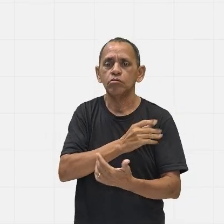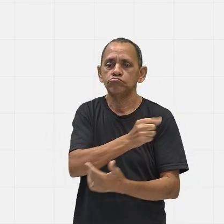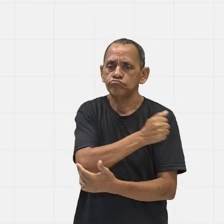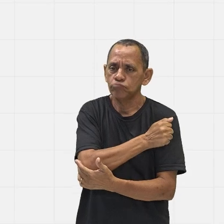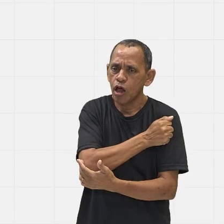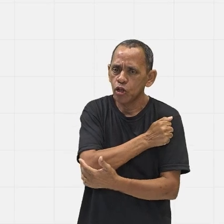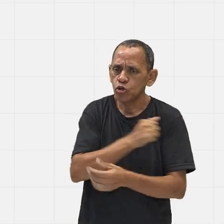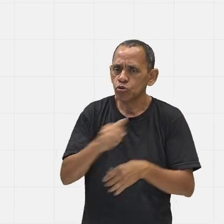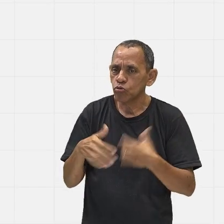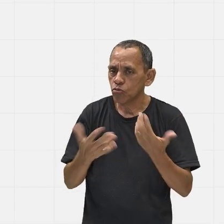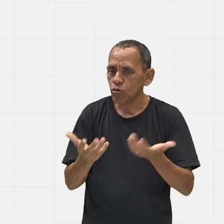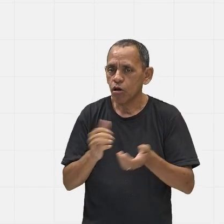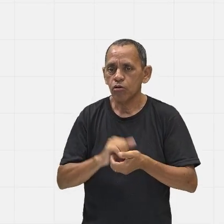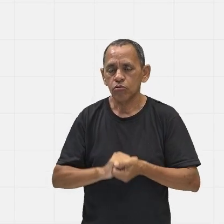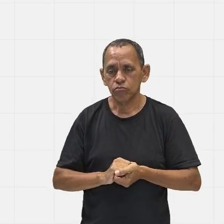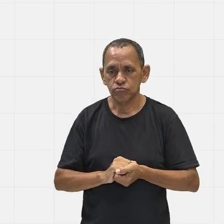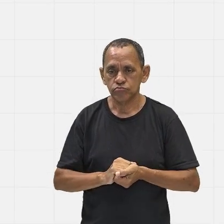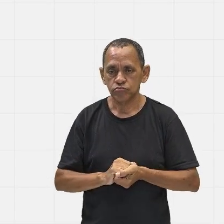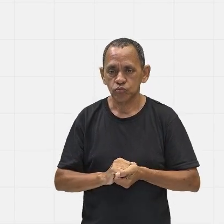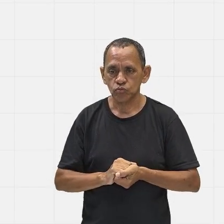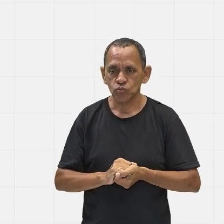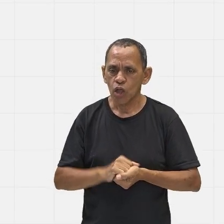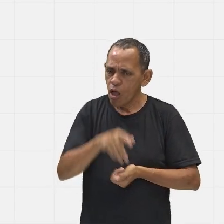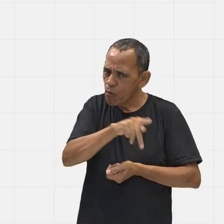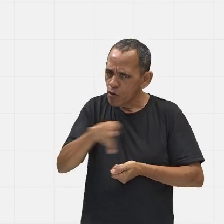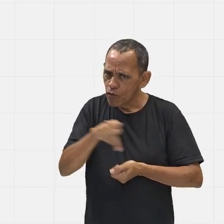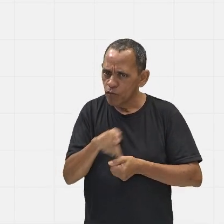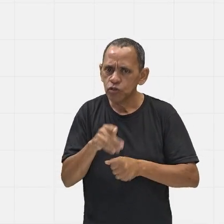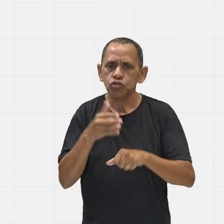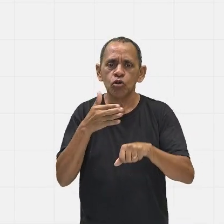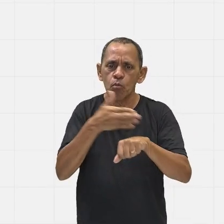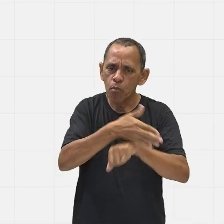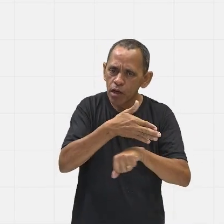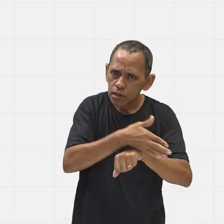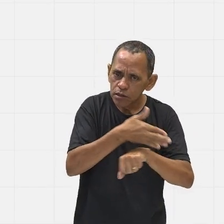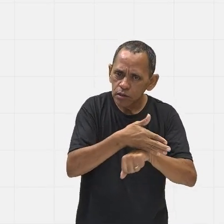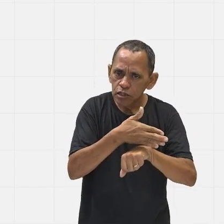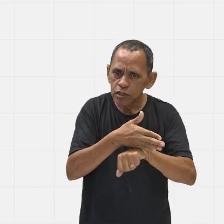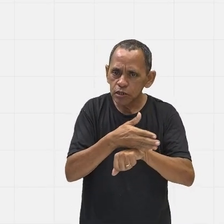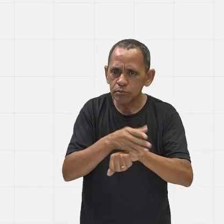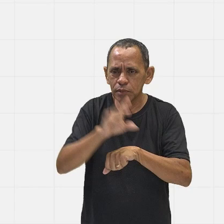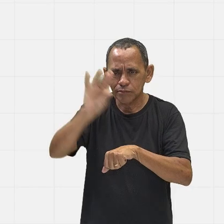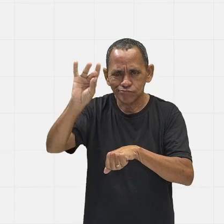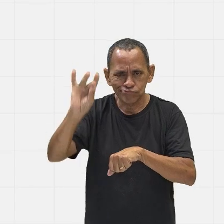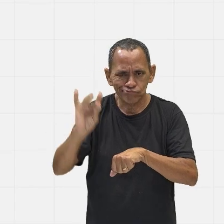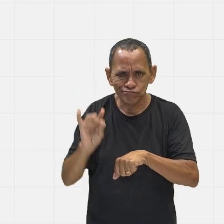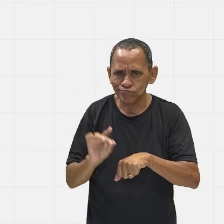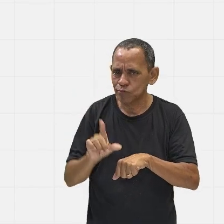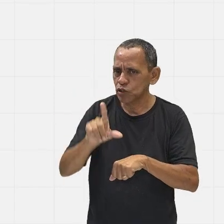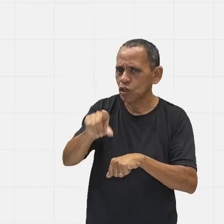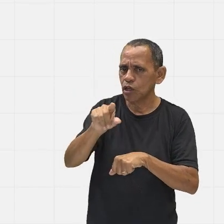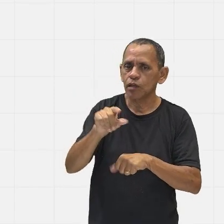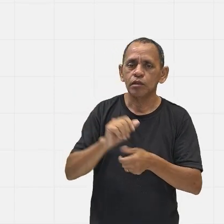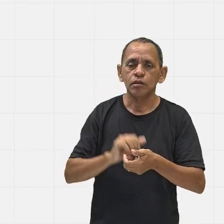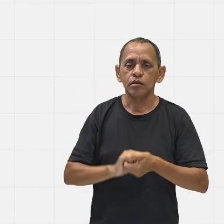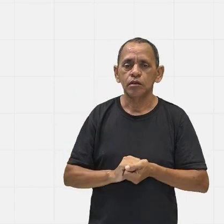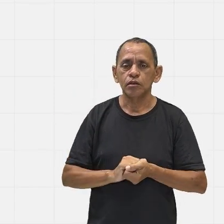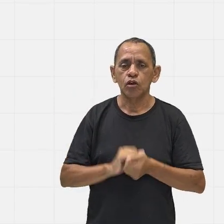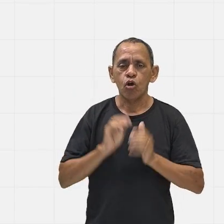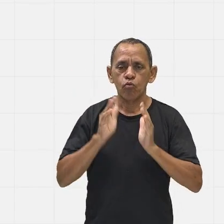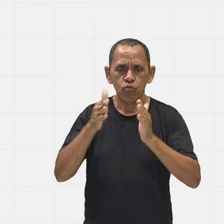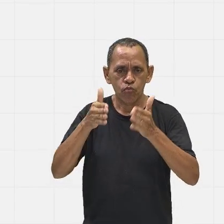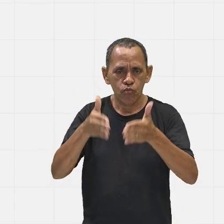então nós já tivemos ocorrências aqui que o professor não consegue entrar no canal dele ou na série